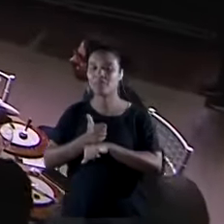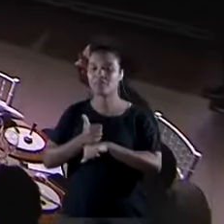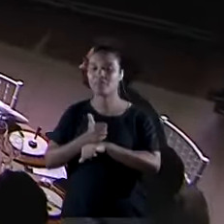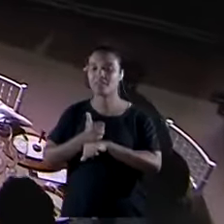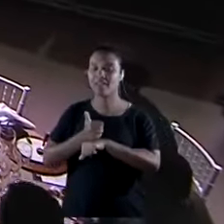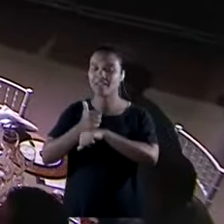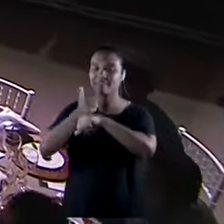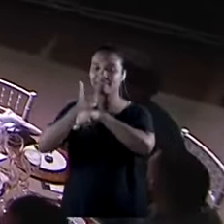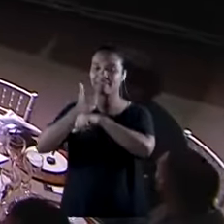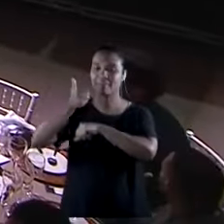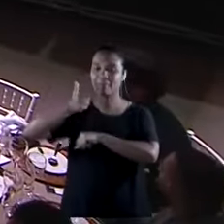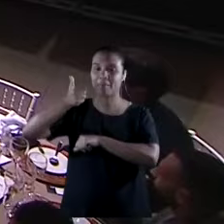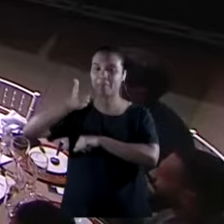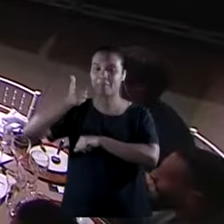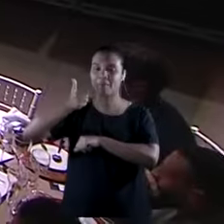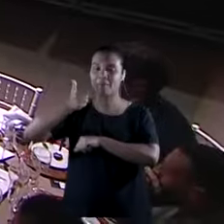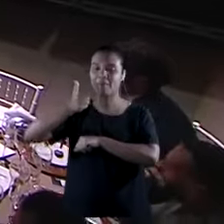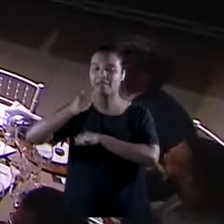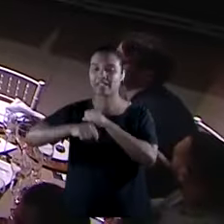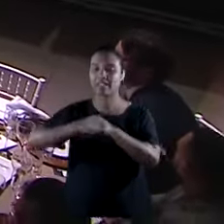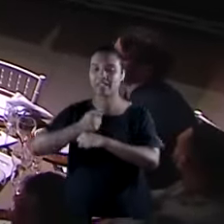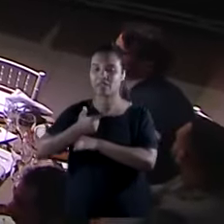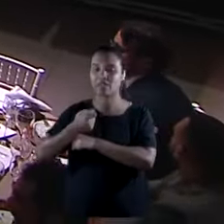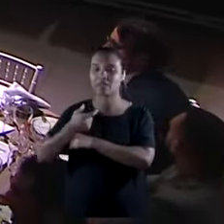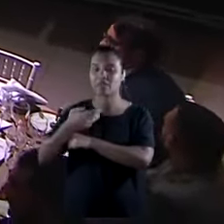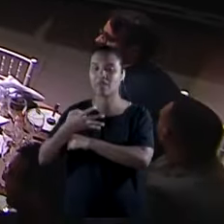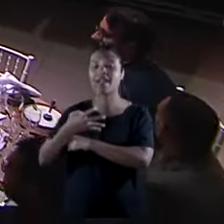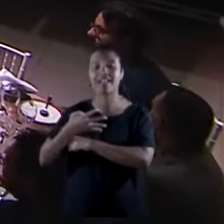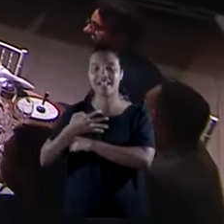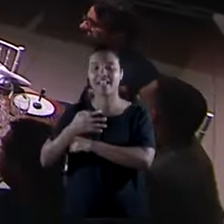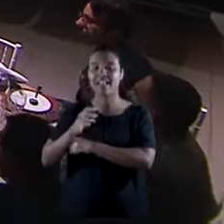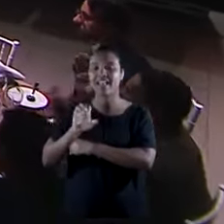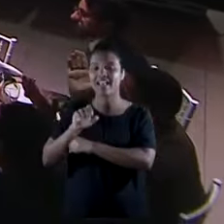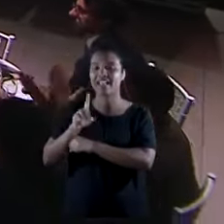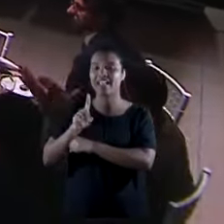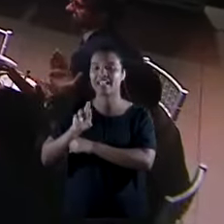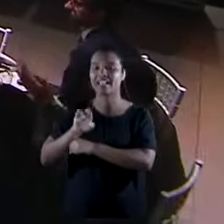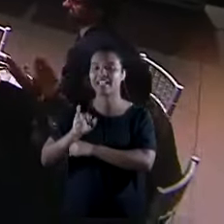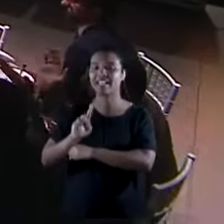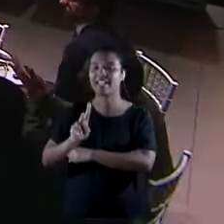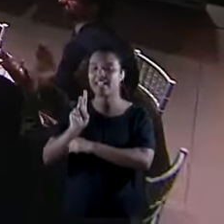Paulistão Sicredi 2024 vai para o Hendrick do Palmeiras.